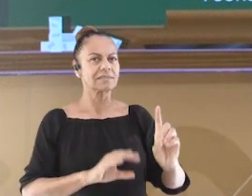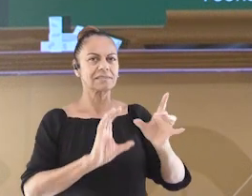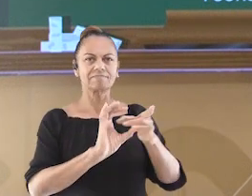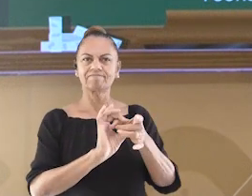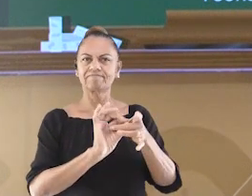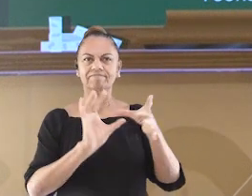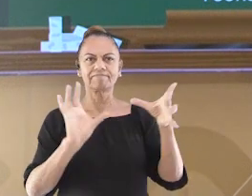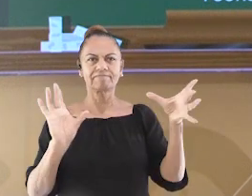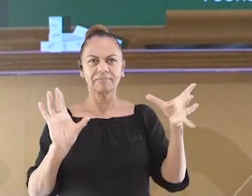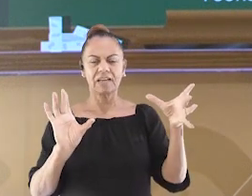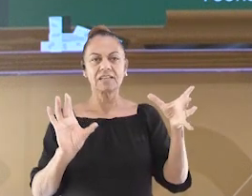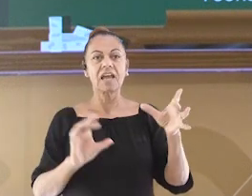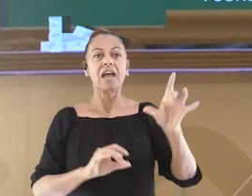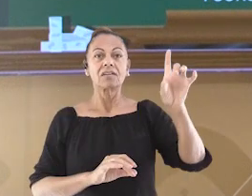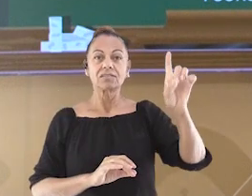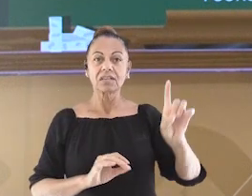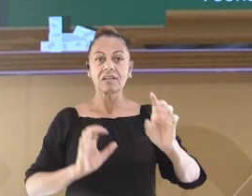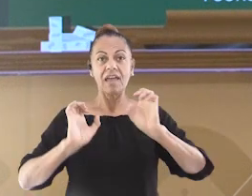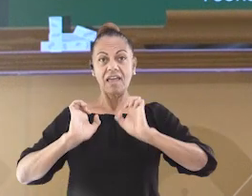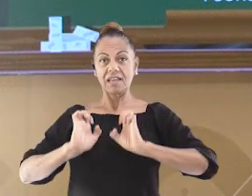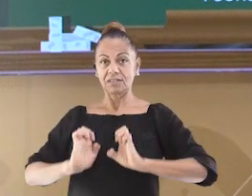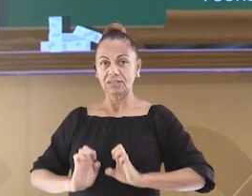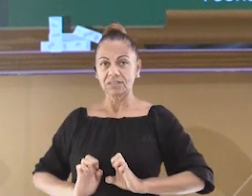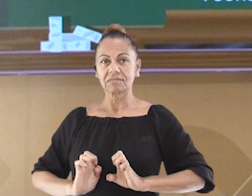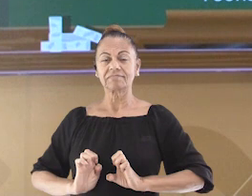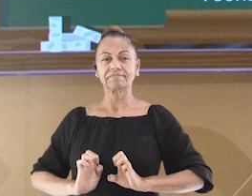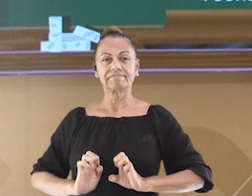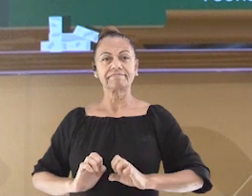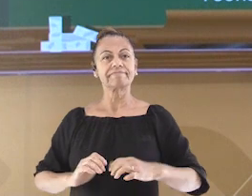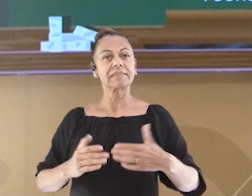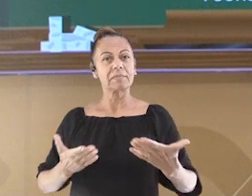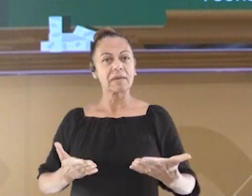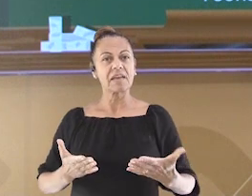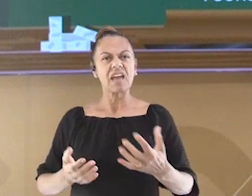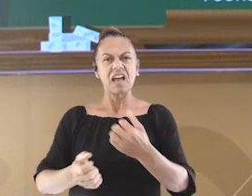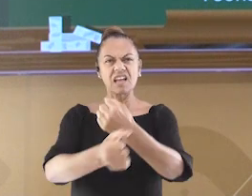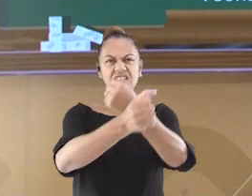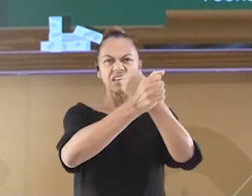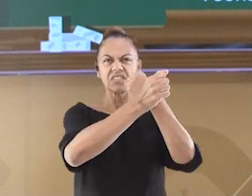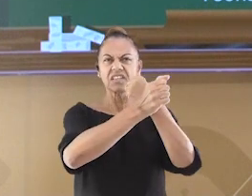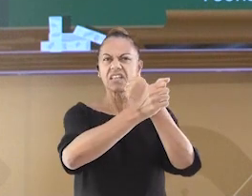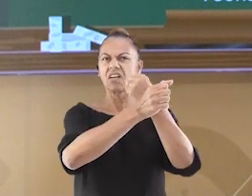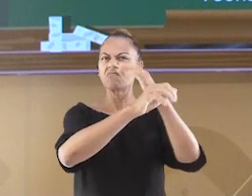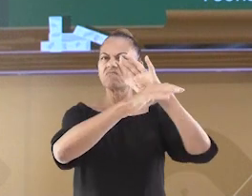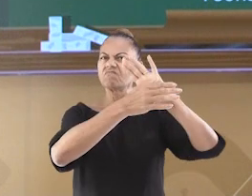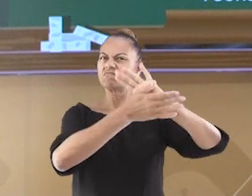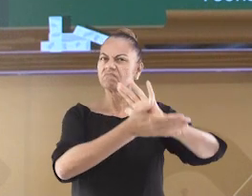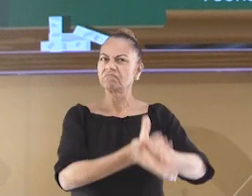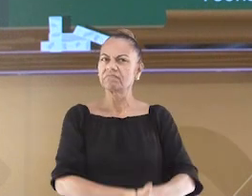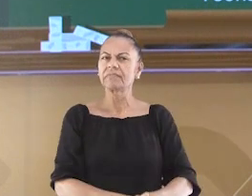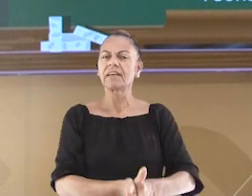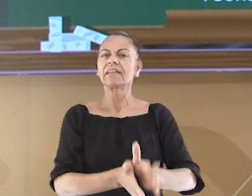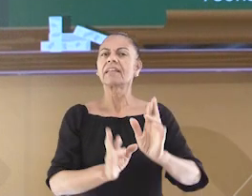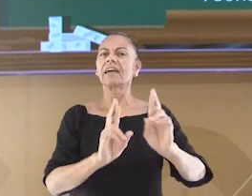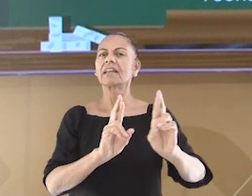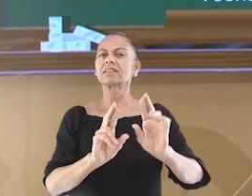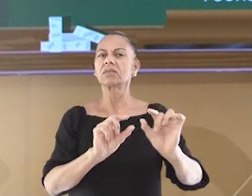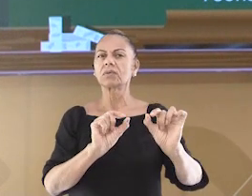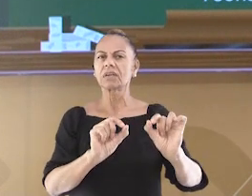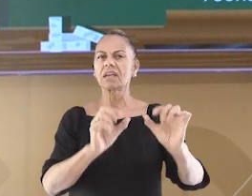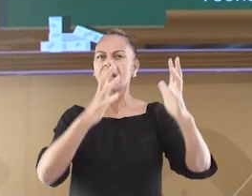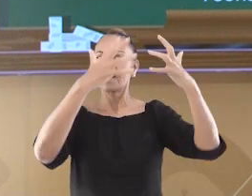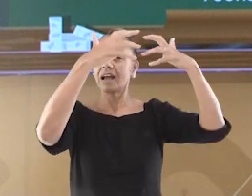direito à liberdade. Esse é o princípio de igualdade entre os seres humanos. É ético e, portanto,